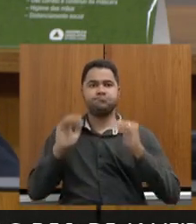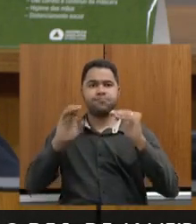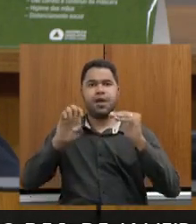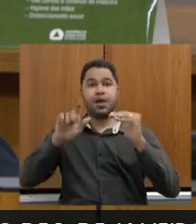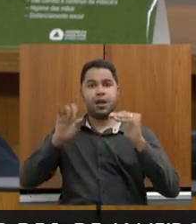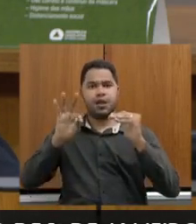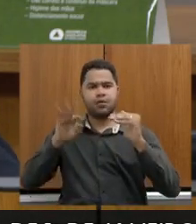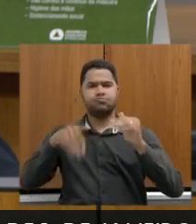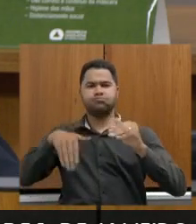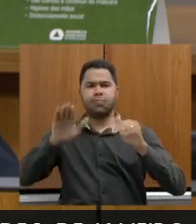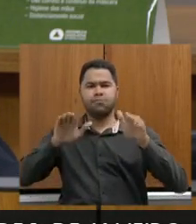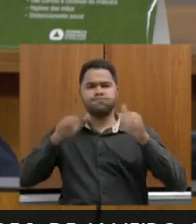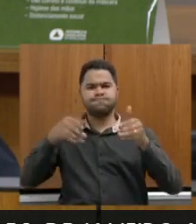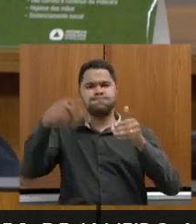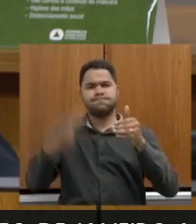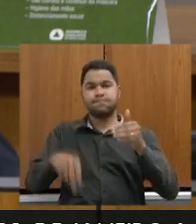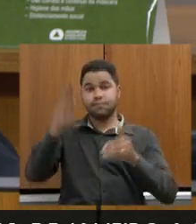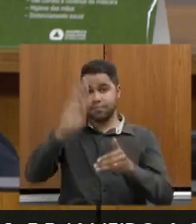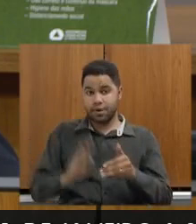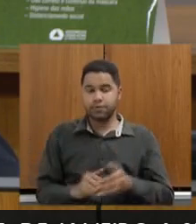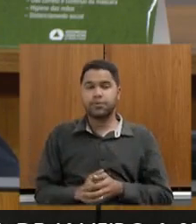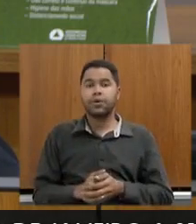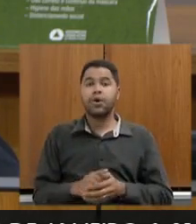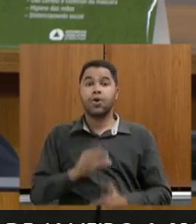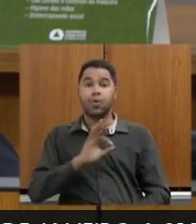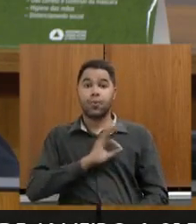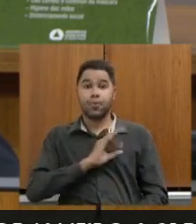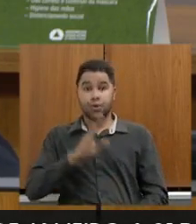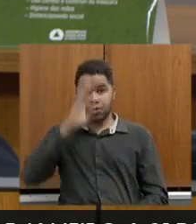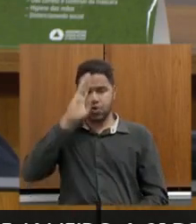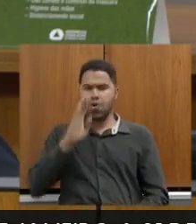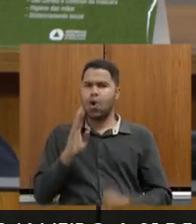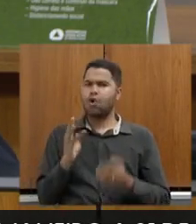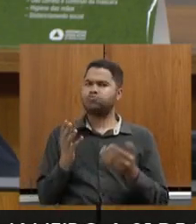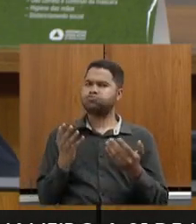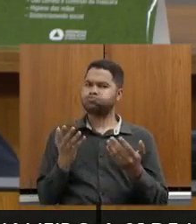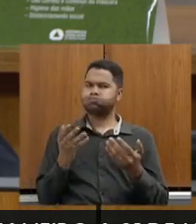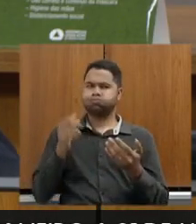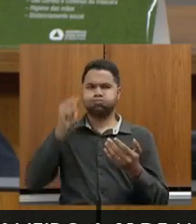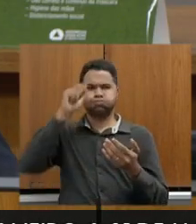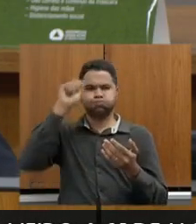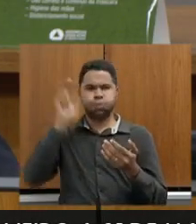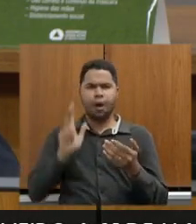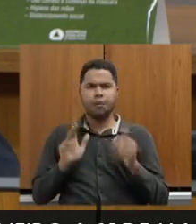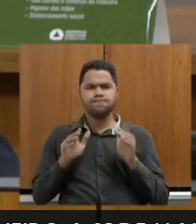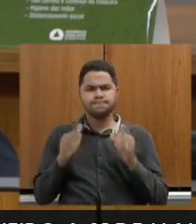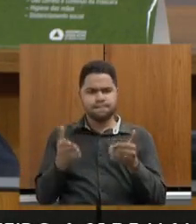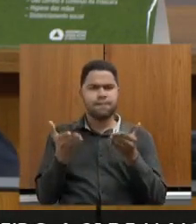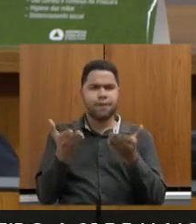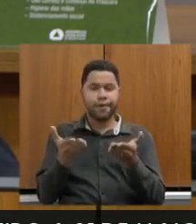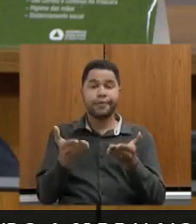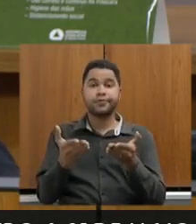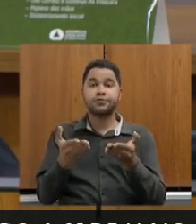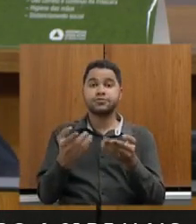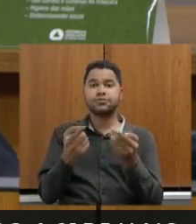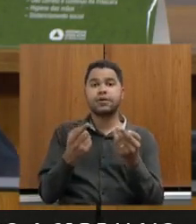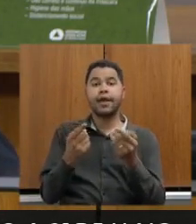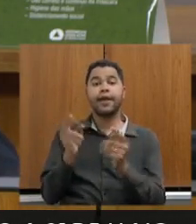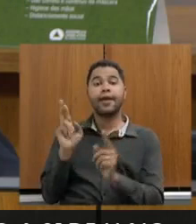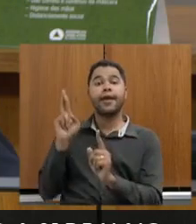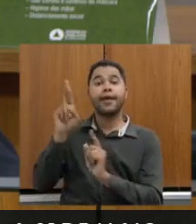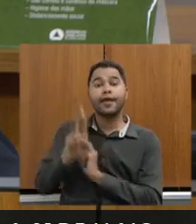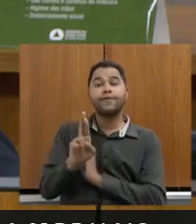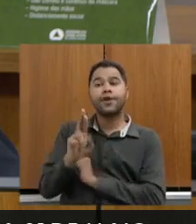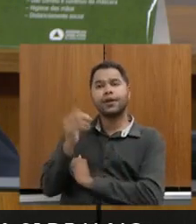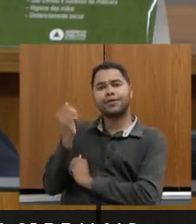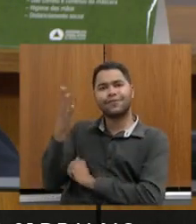uma das mais especializadas do Brasil na Polícia Militar com a expertise muito própria né Como que é o combate referência internacional